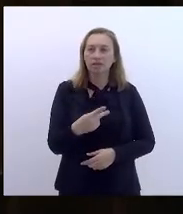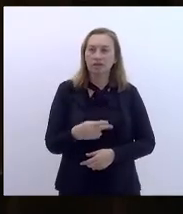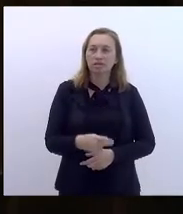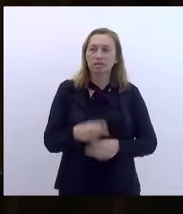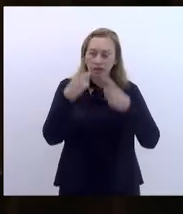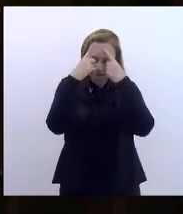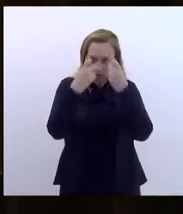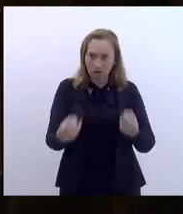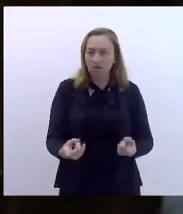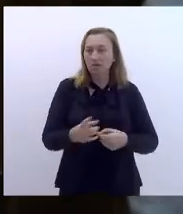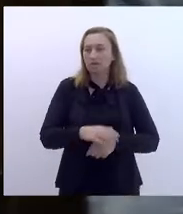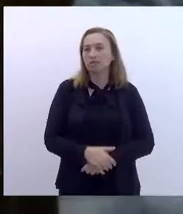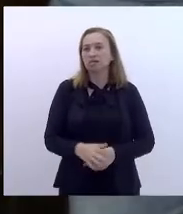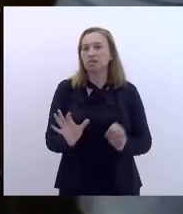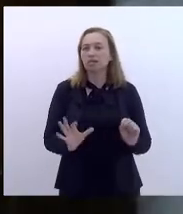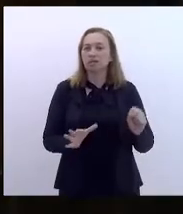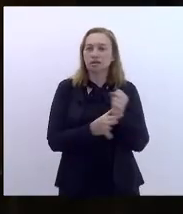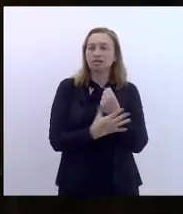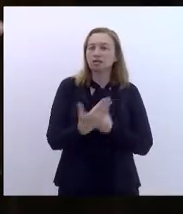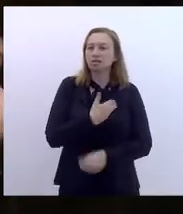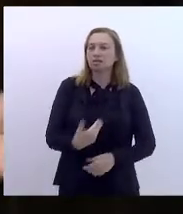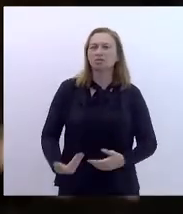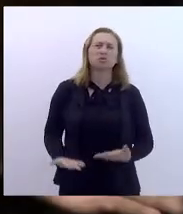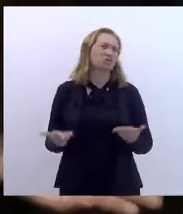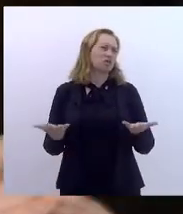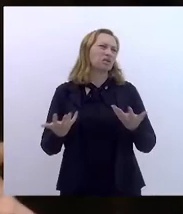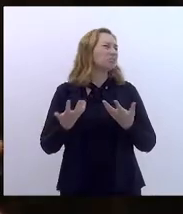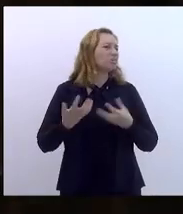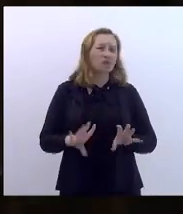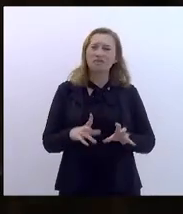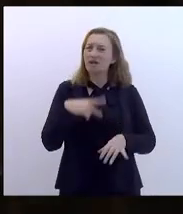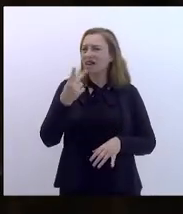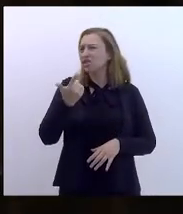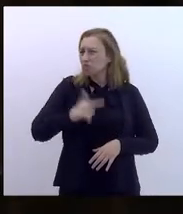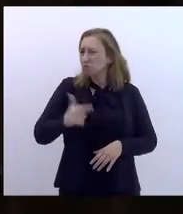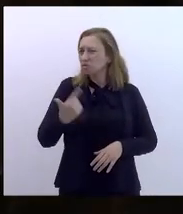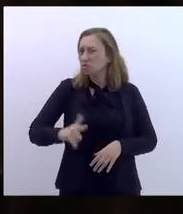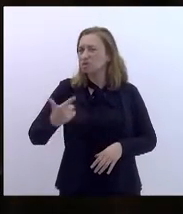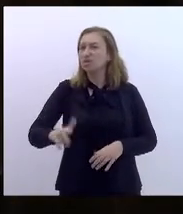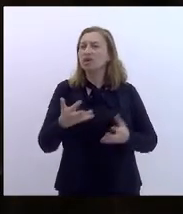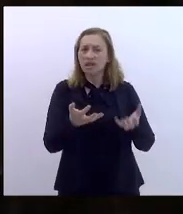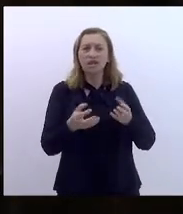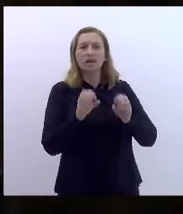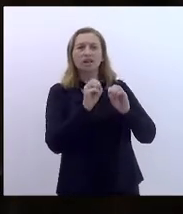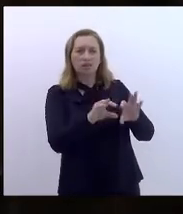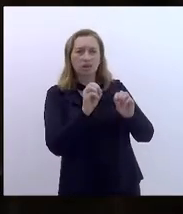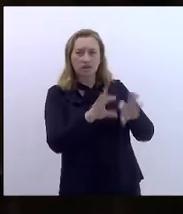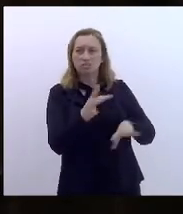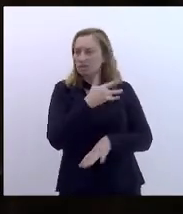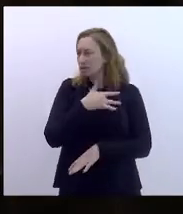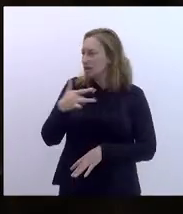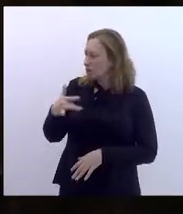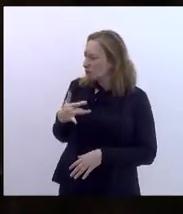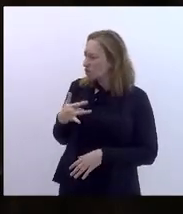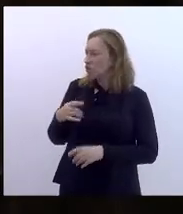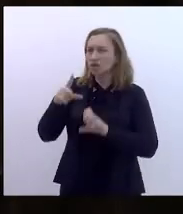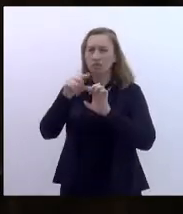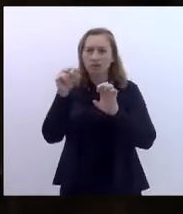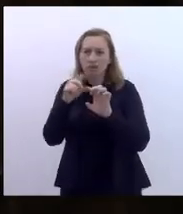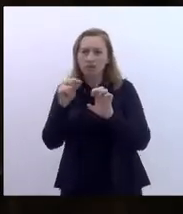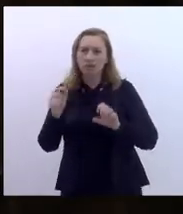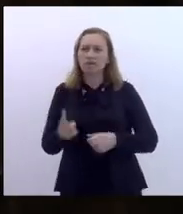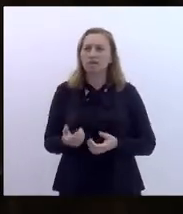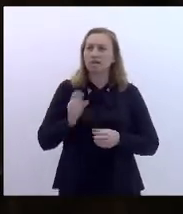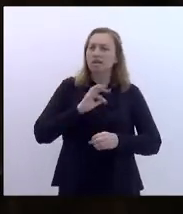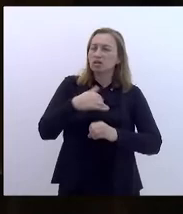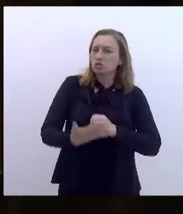se violência de Segurança Pública a gente não quer esse papo não cara a gente quer educação saúde empregabilidade